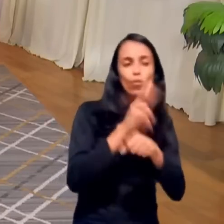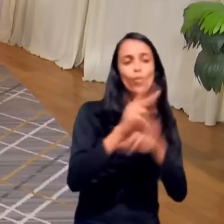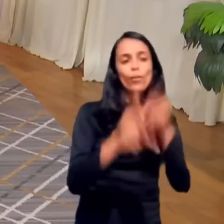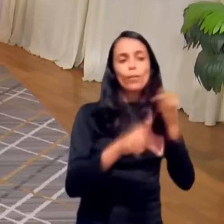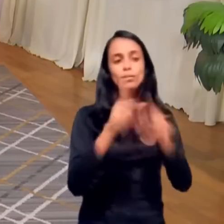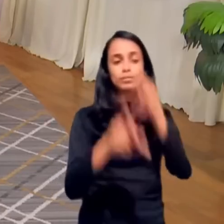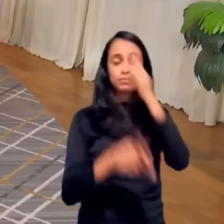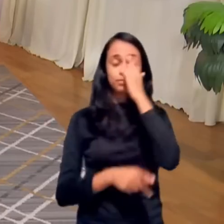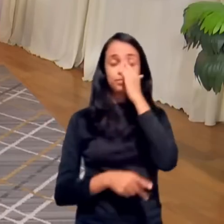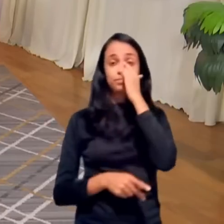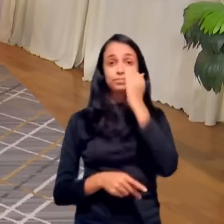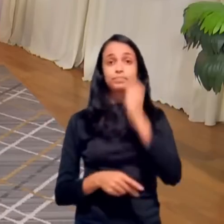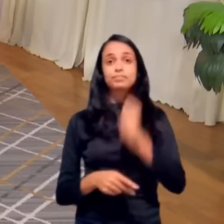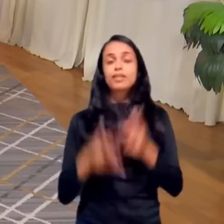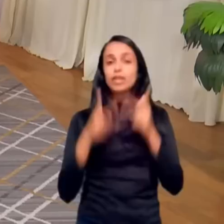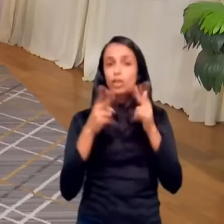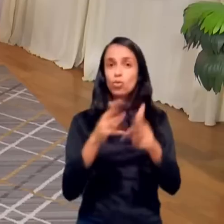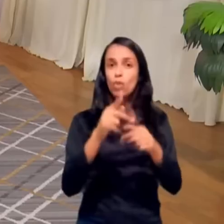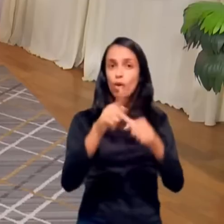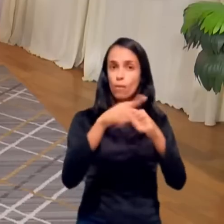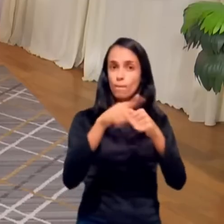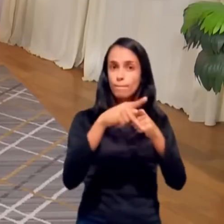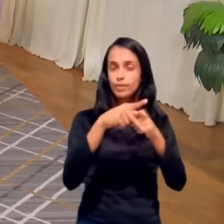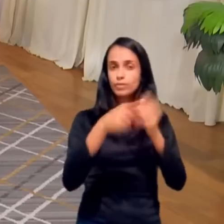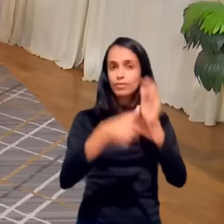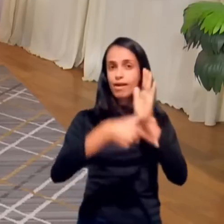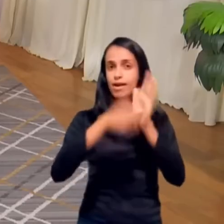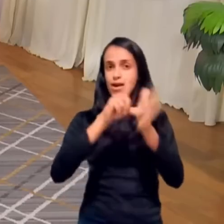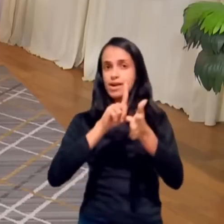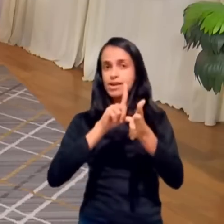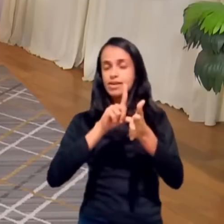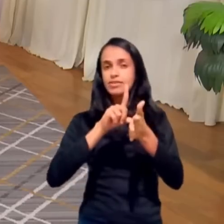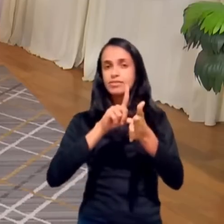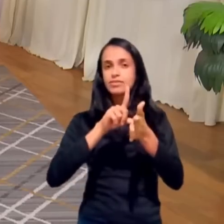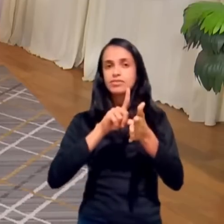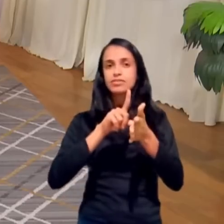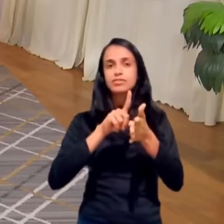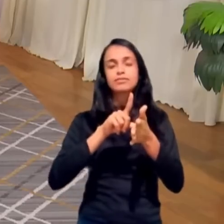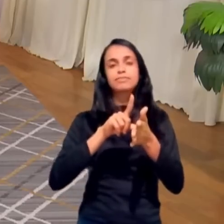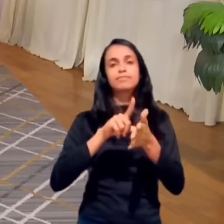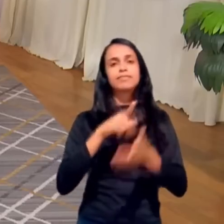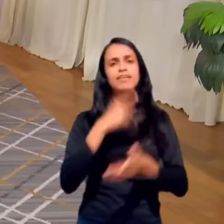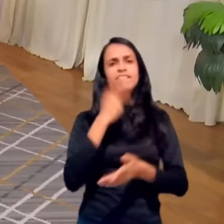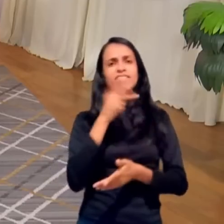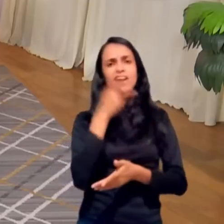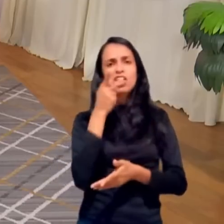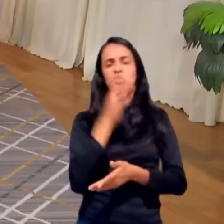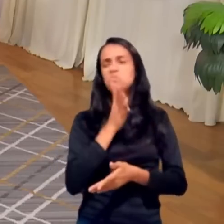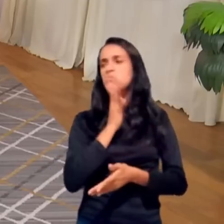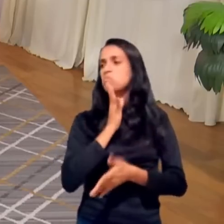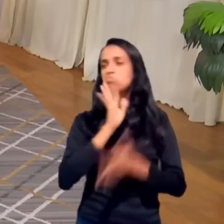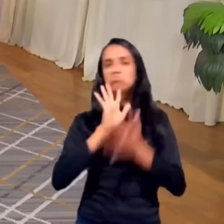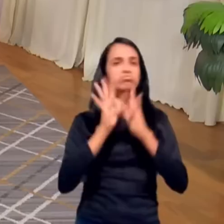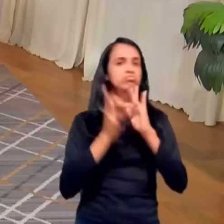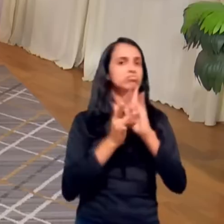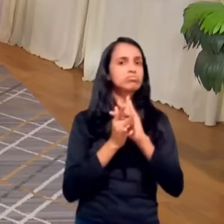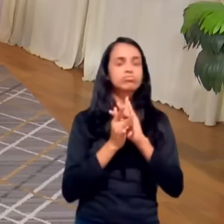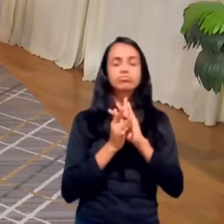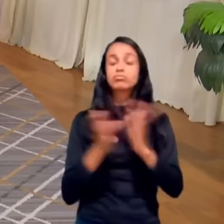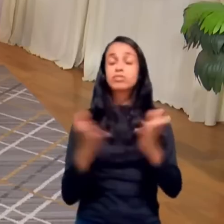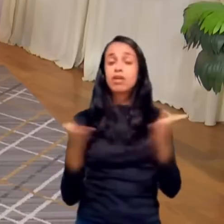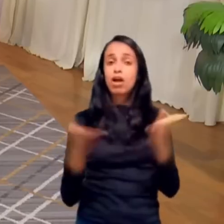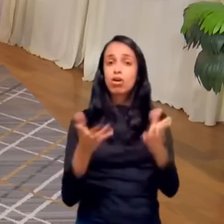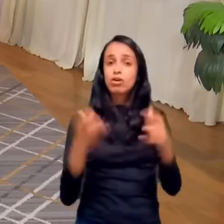assim como Pedro havia negado o mestre por 3 vezes, ele precisava agora superar